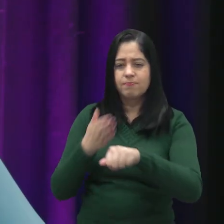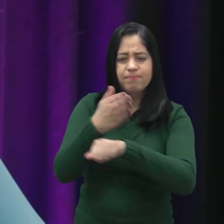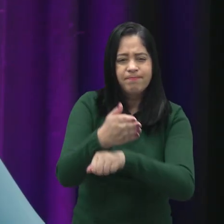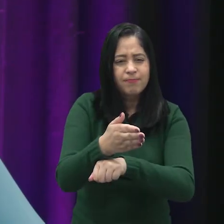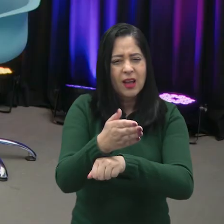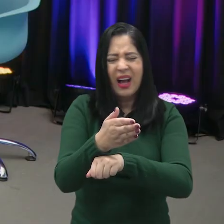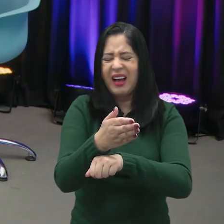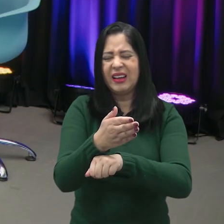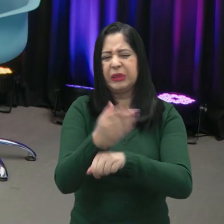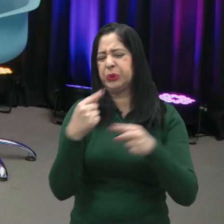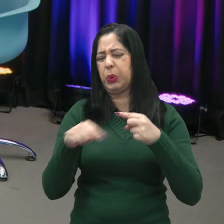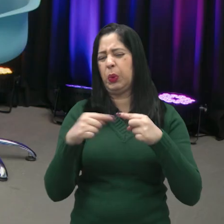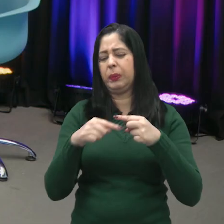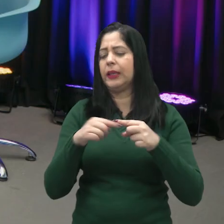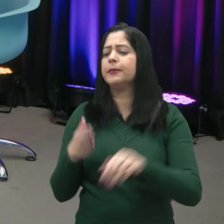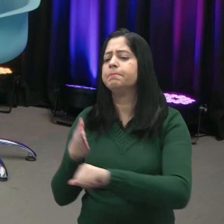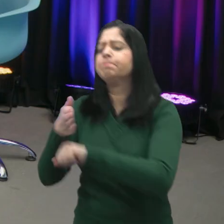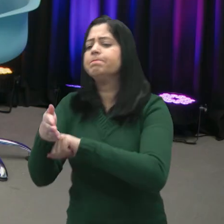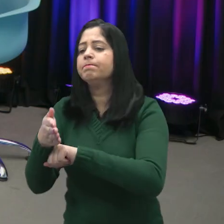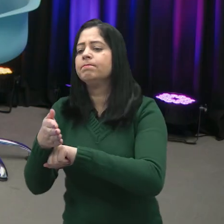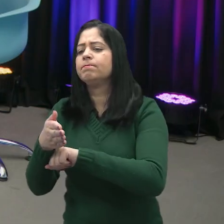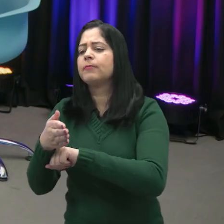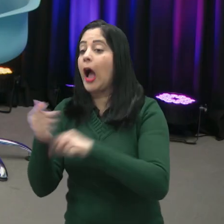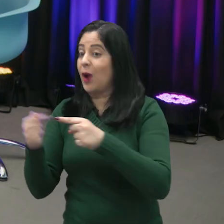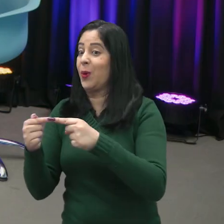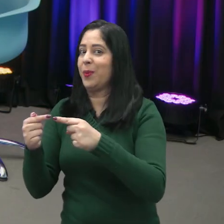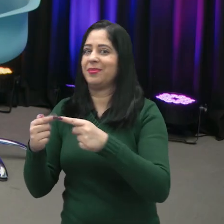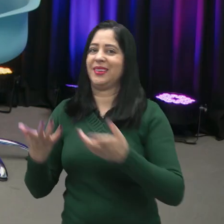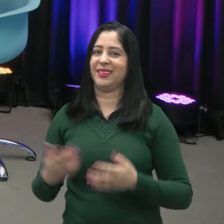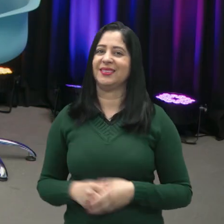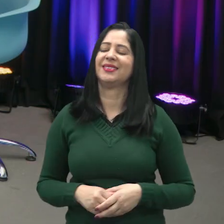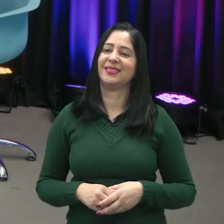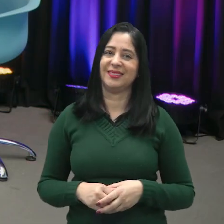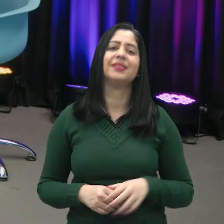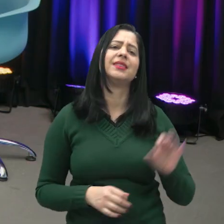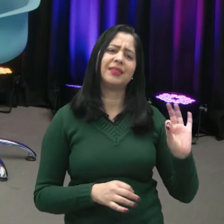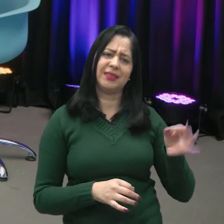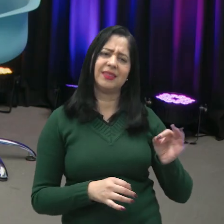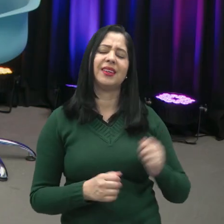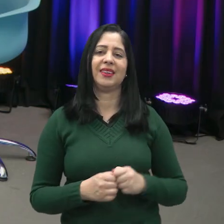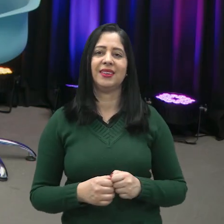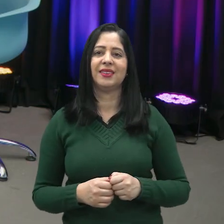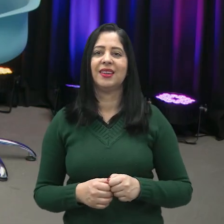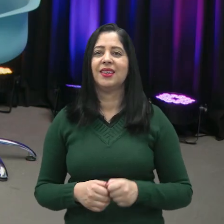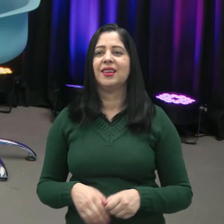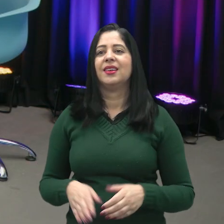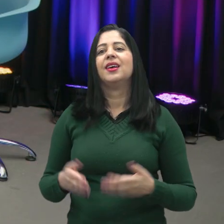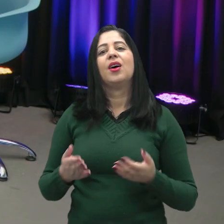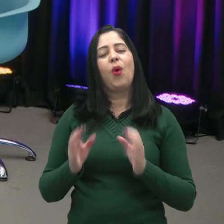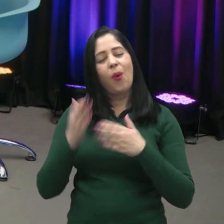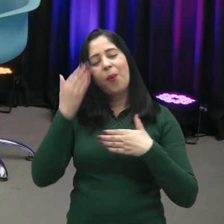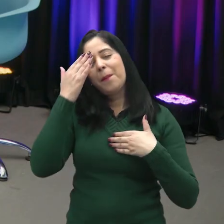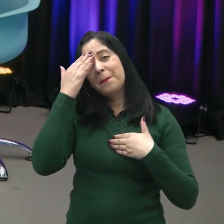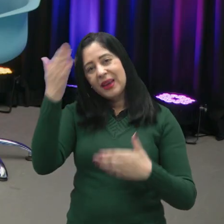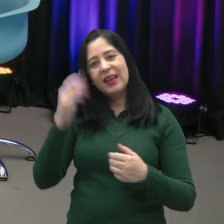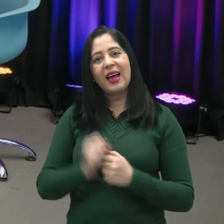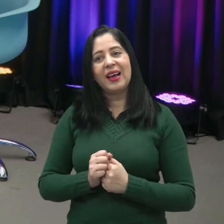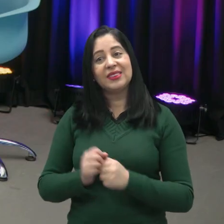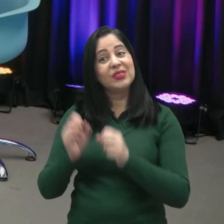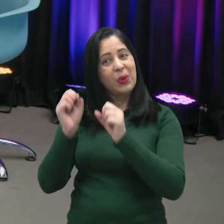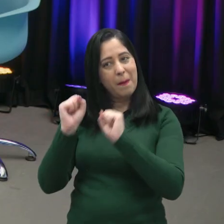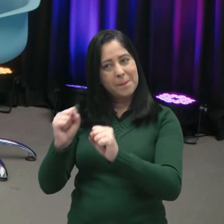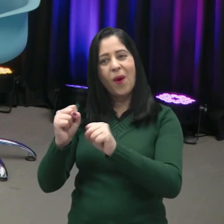se sai melhor, né? E se encontra, né? Exatamente. Alexandre, muito obrigada pela presença. Eu quero que você deixe um recado